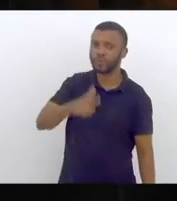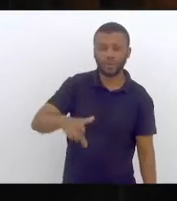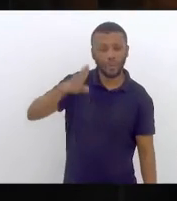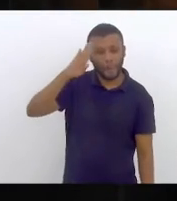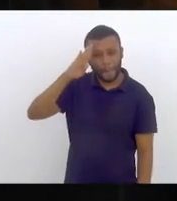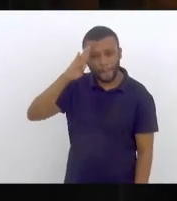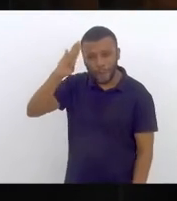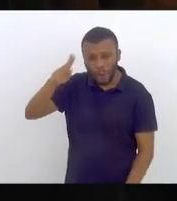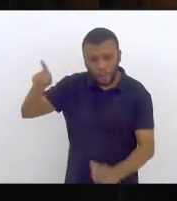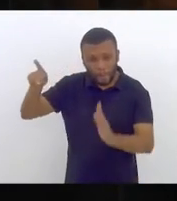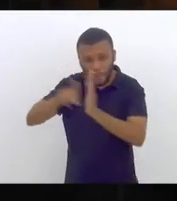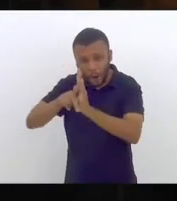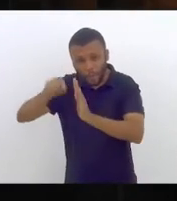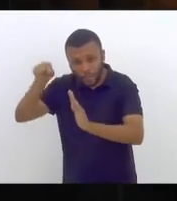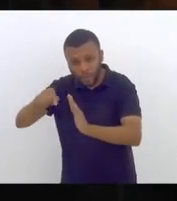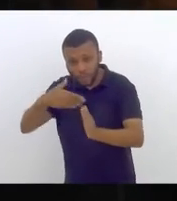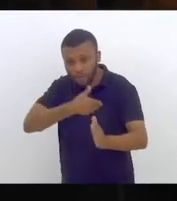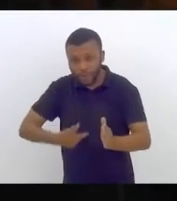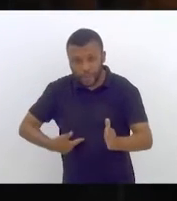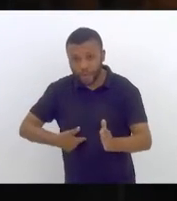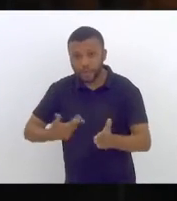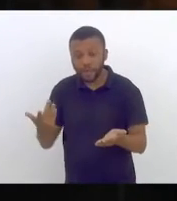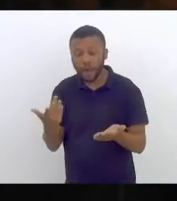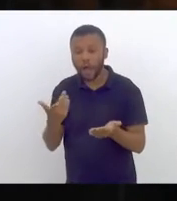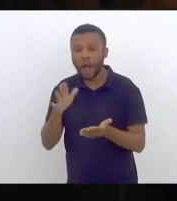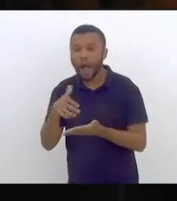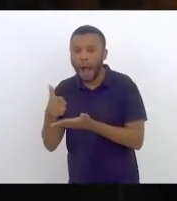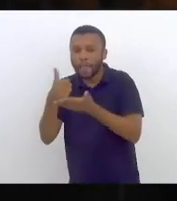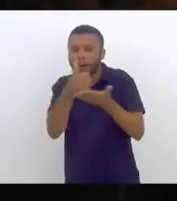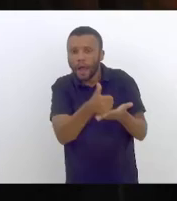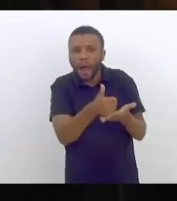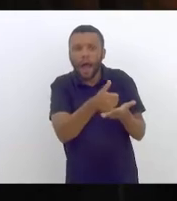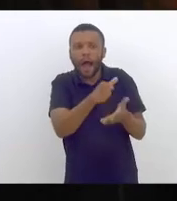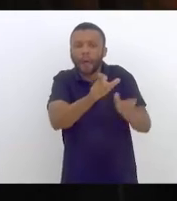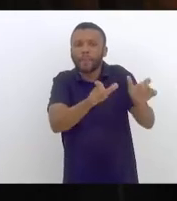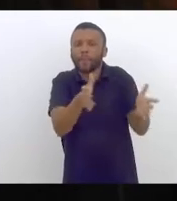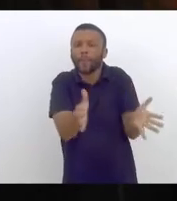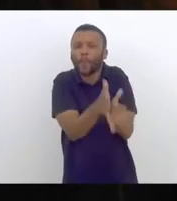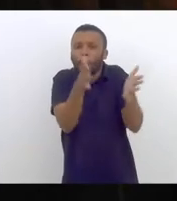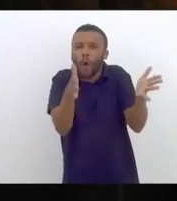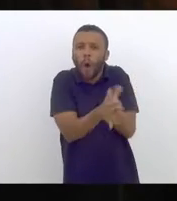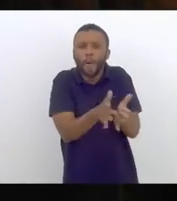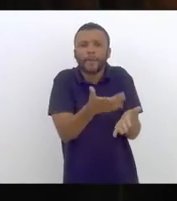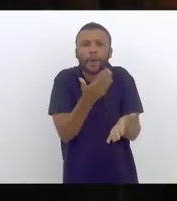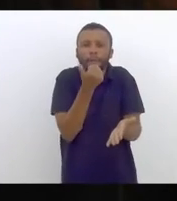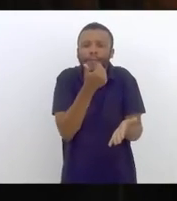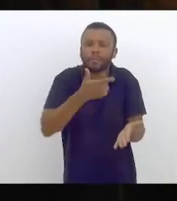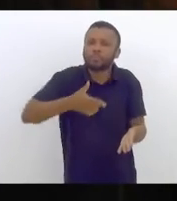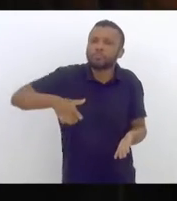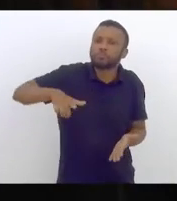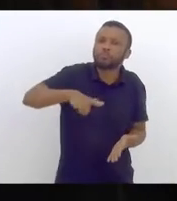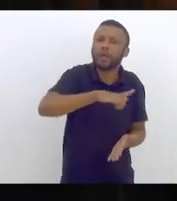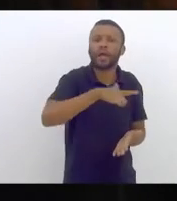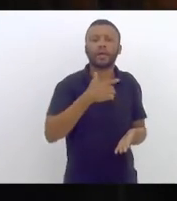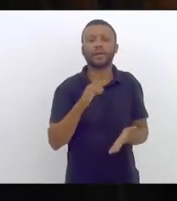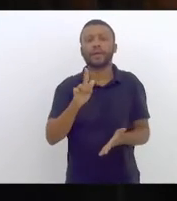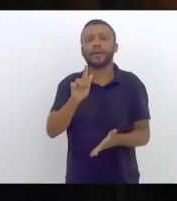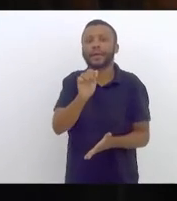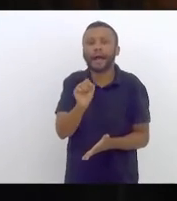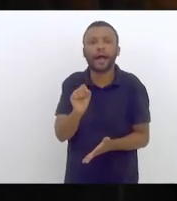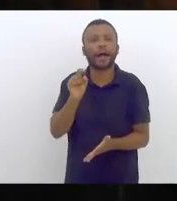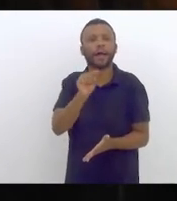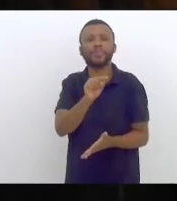deste governo matar a fome das pessoas que hoje não têm comida para comer, não têm gás de cozinha